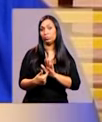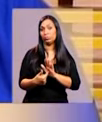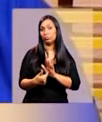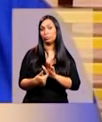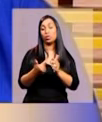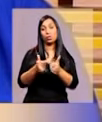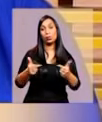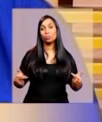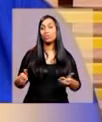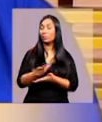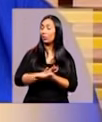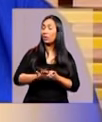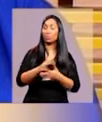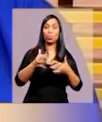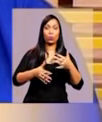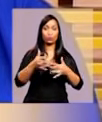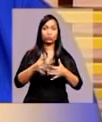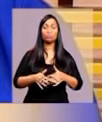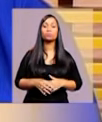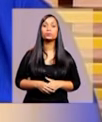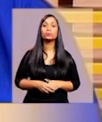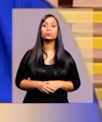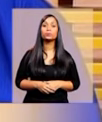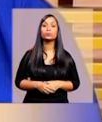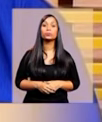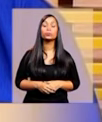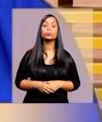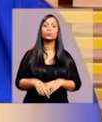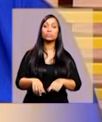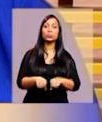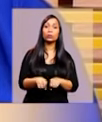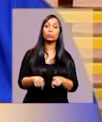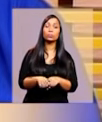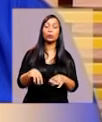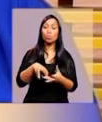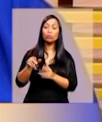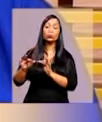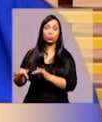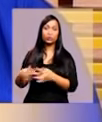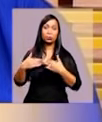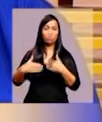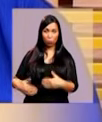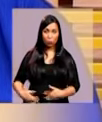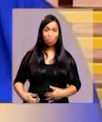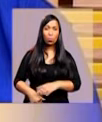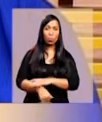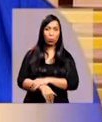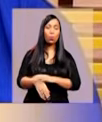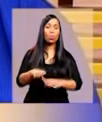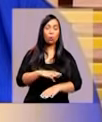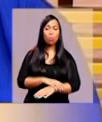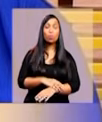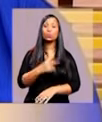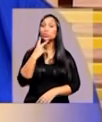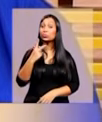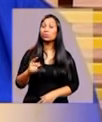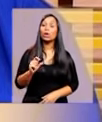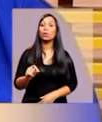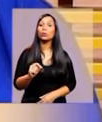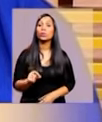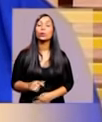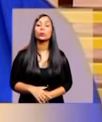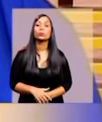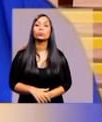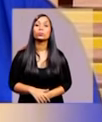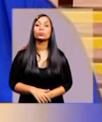né? Para que não haja nenhuma confusão. E com relação à finitude do aspecto físico, a gente crê que o aspecto